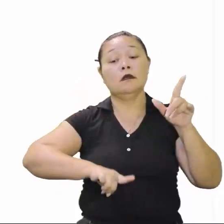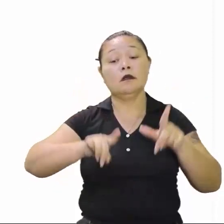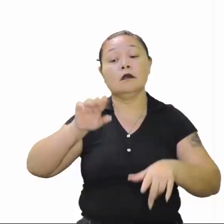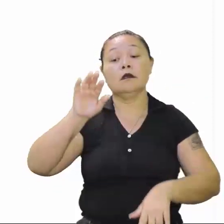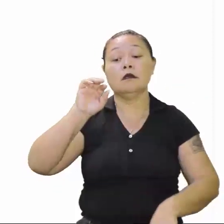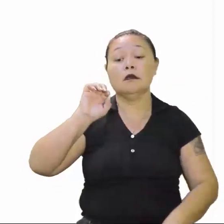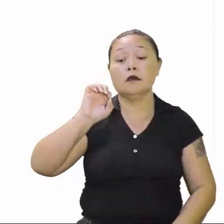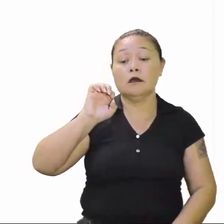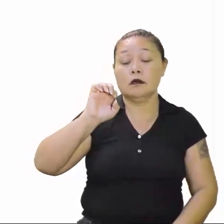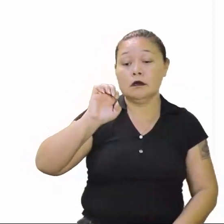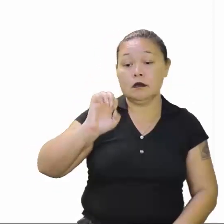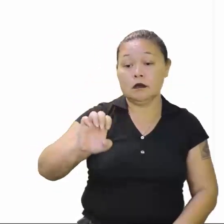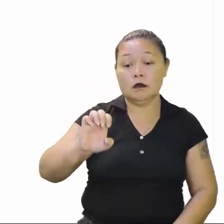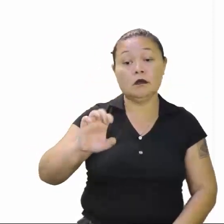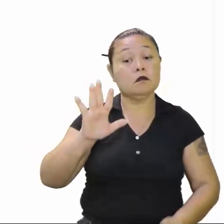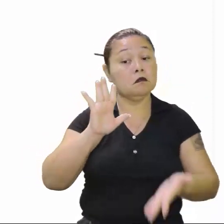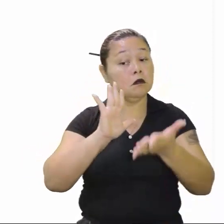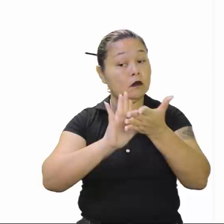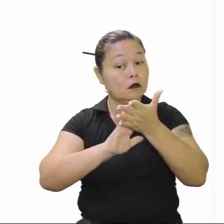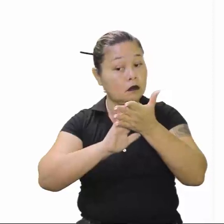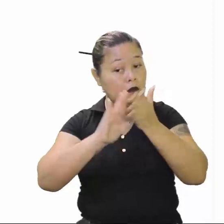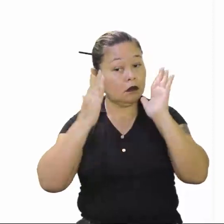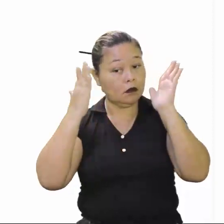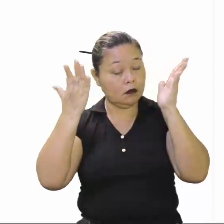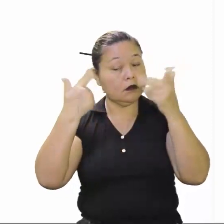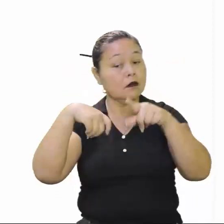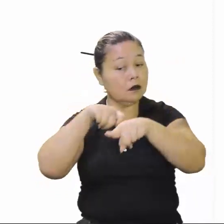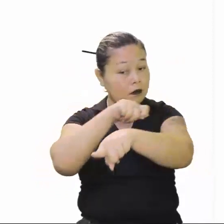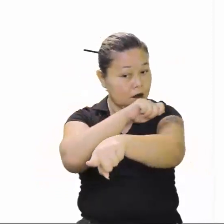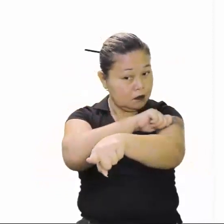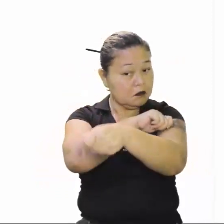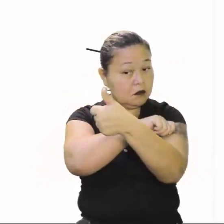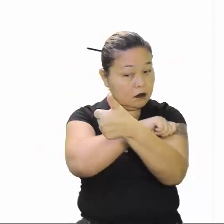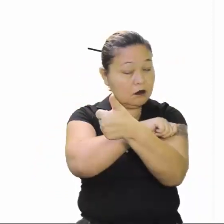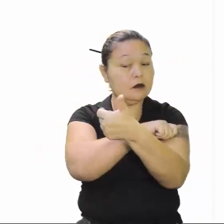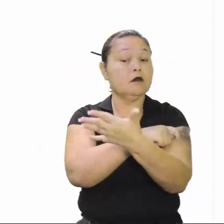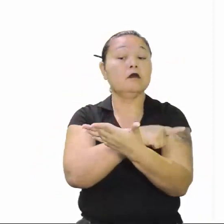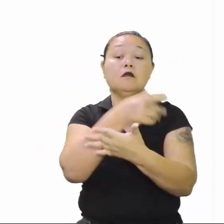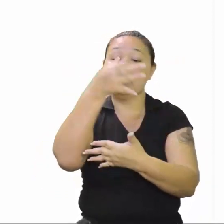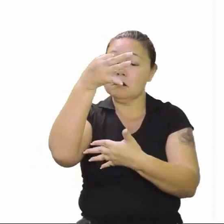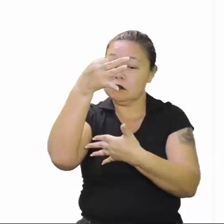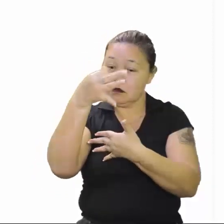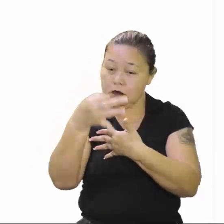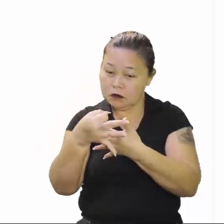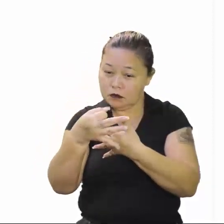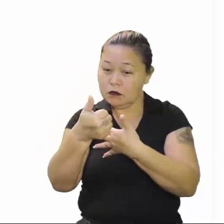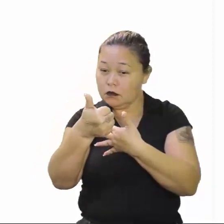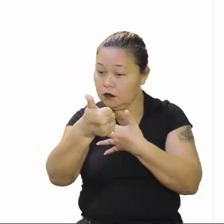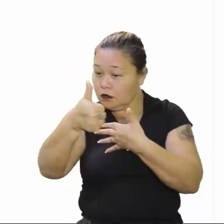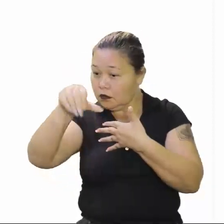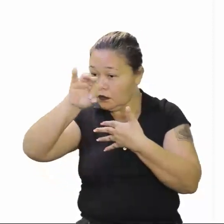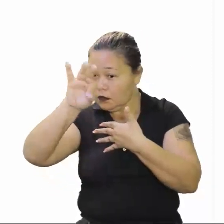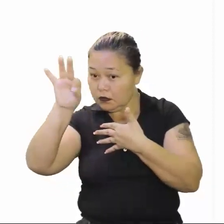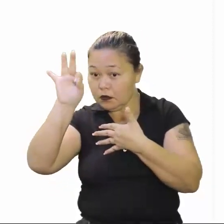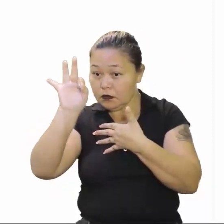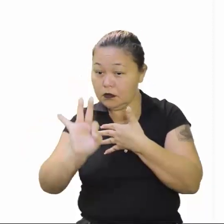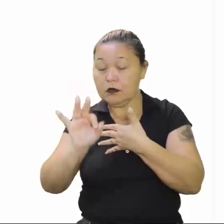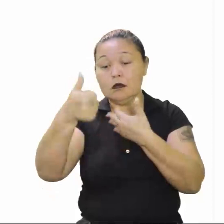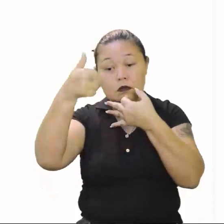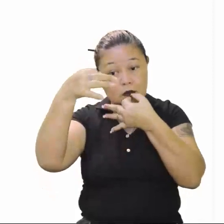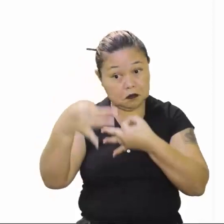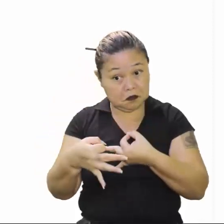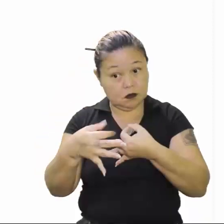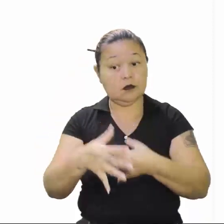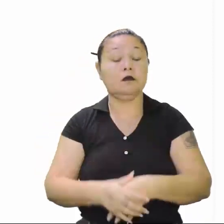E, parabéns, meu caro aluno, você está 100% correto.